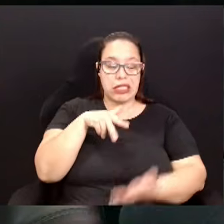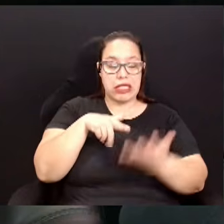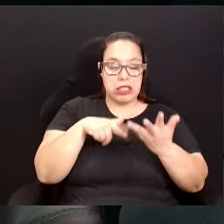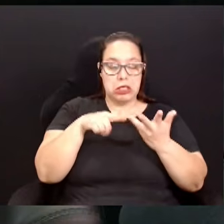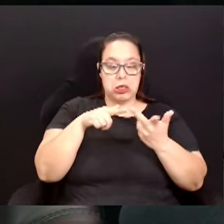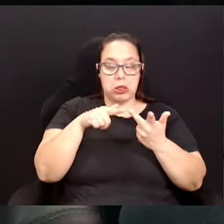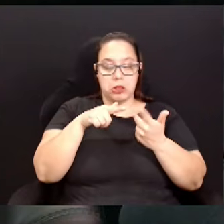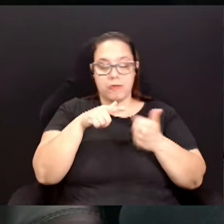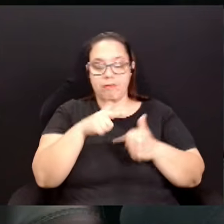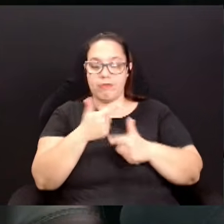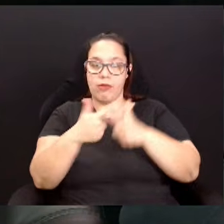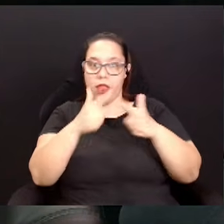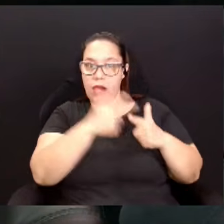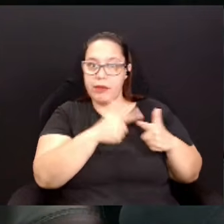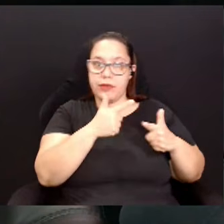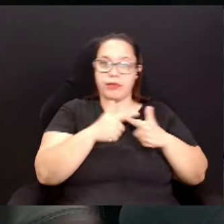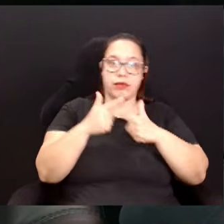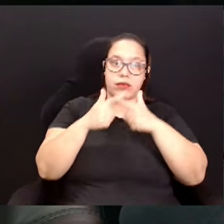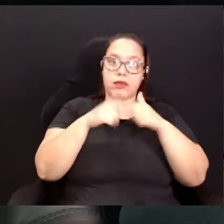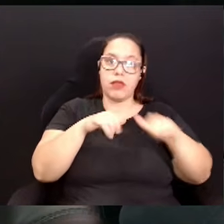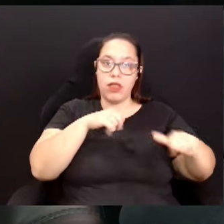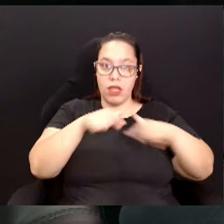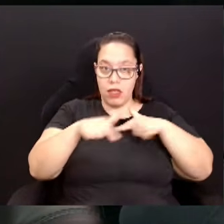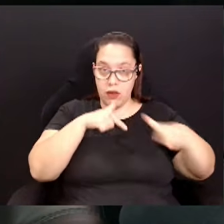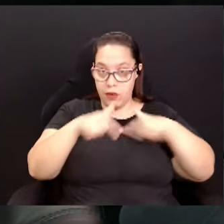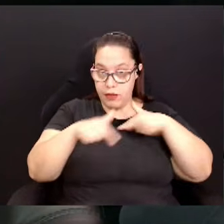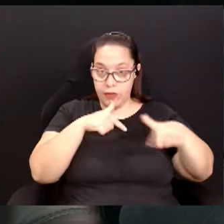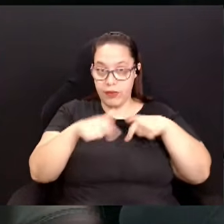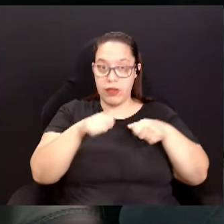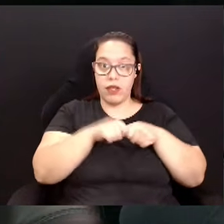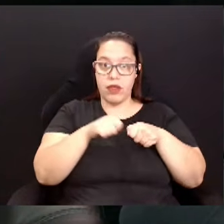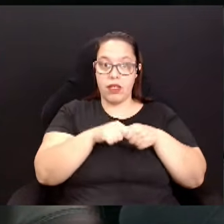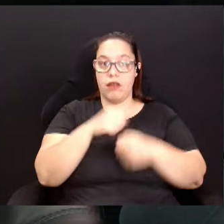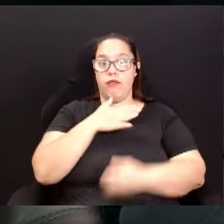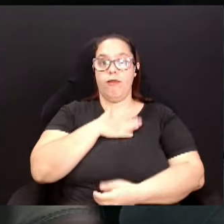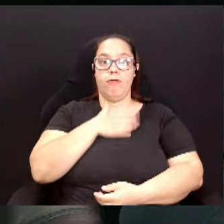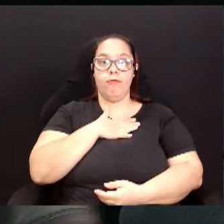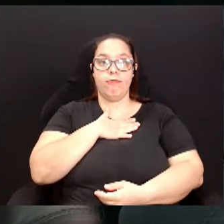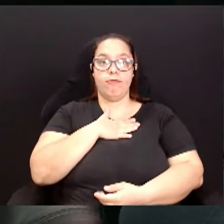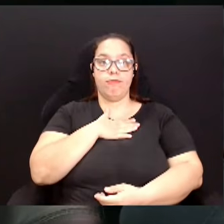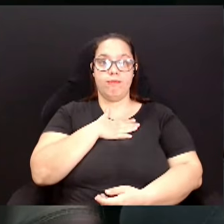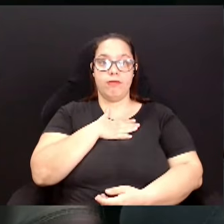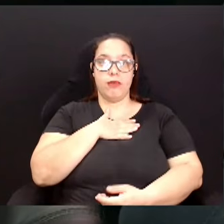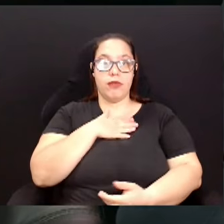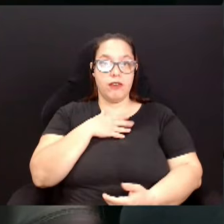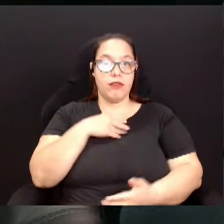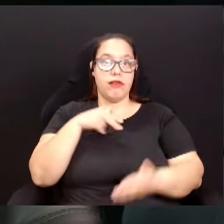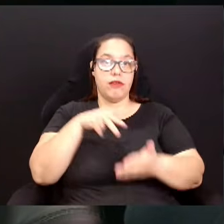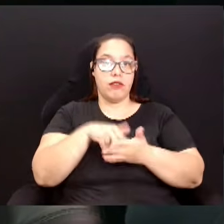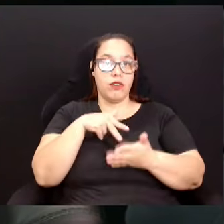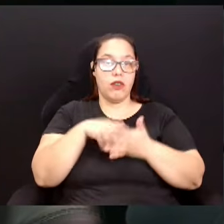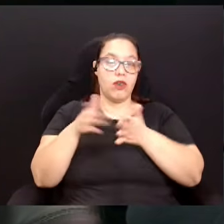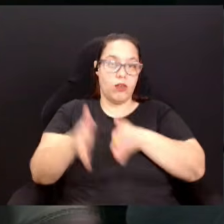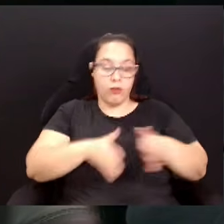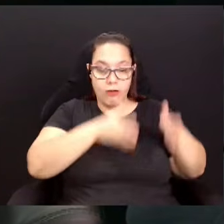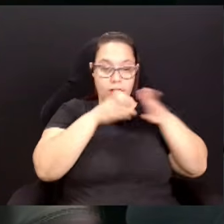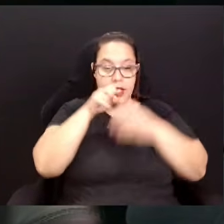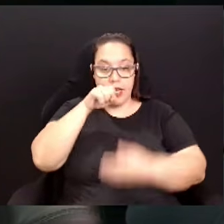o mercado de trabalho fazendo isso comigo, mas muitas vezes eu me imponho, porque eu só sou produtivo se eu der